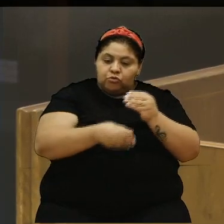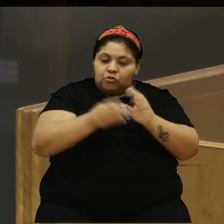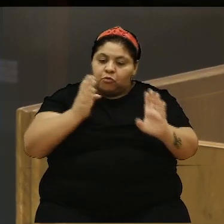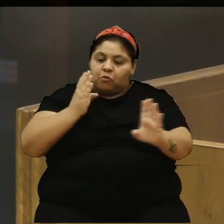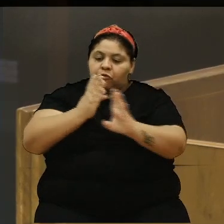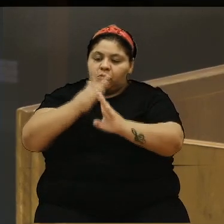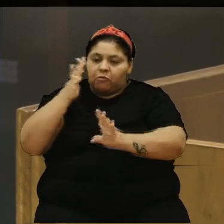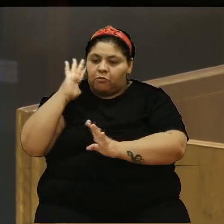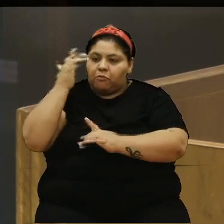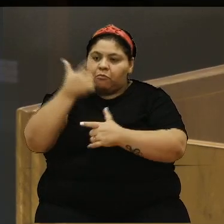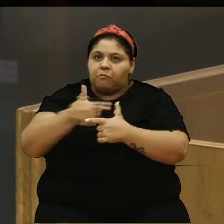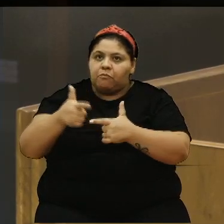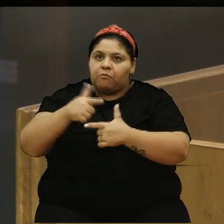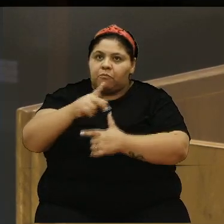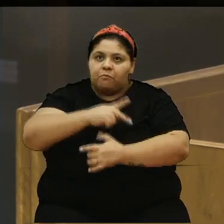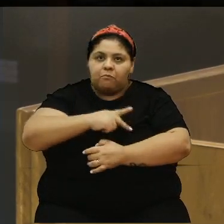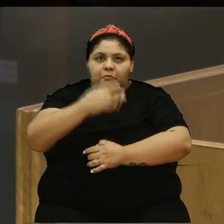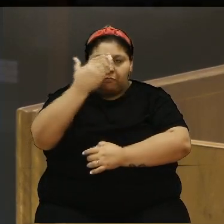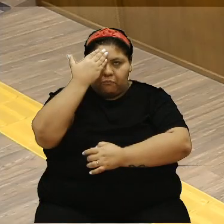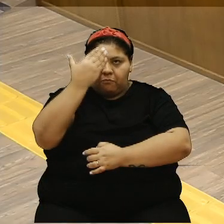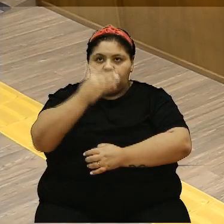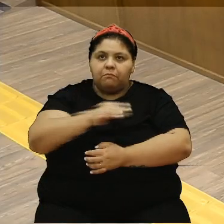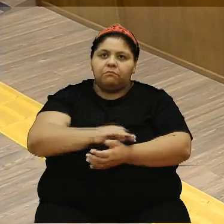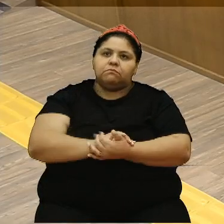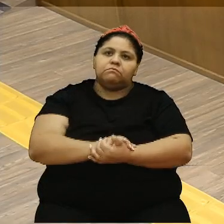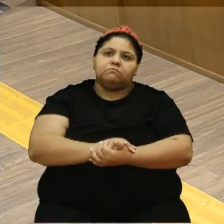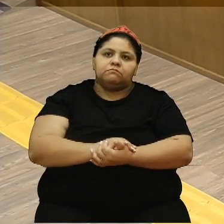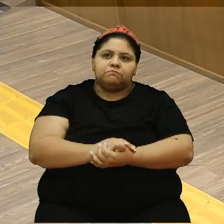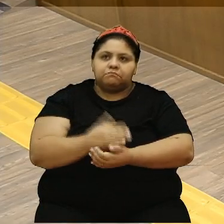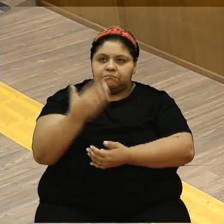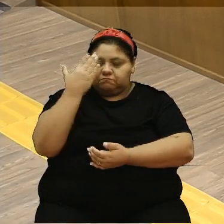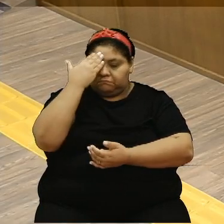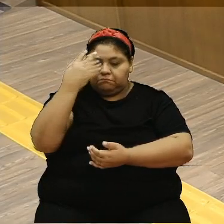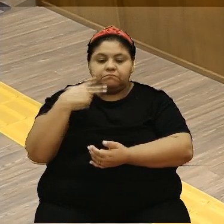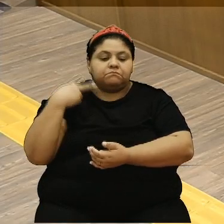solução. Presidente, obrigado. Muito obrigado, vereador Juliano.